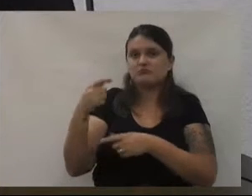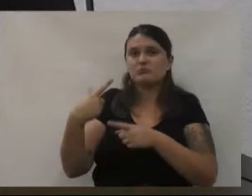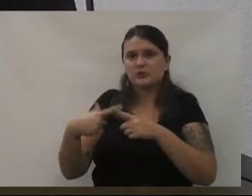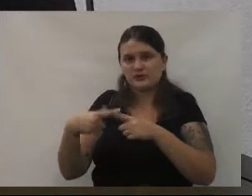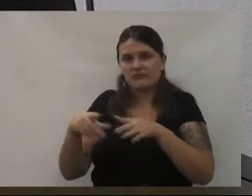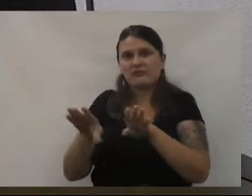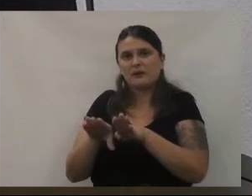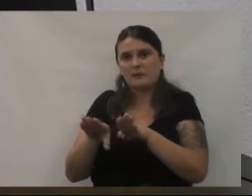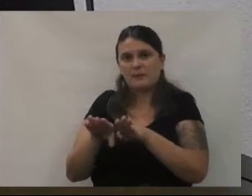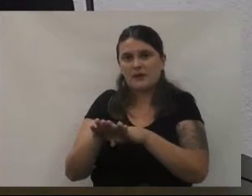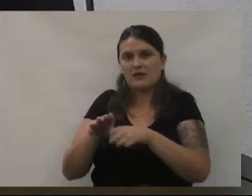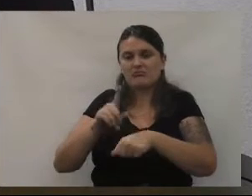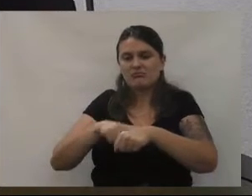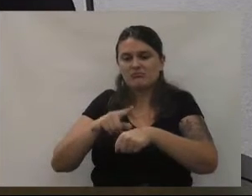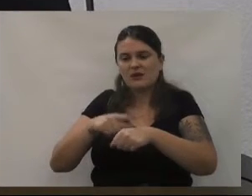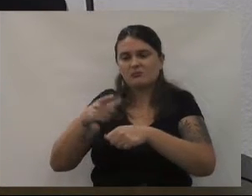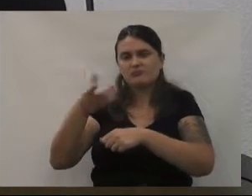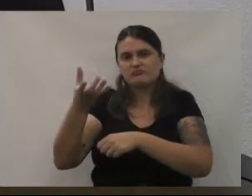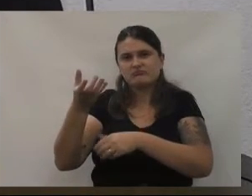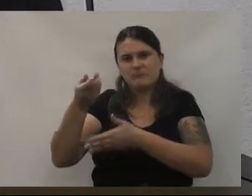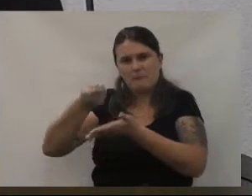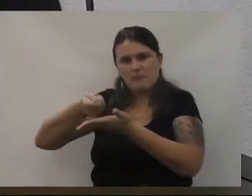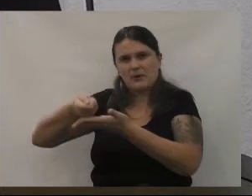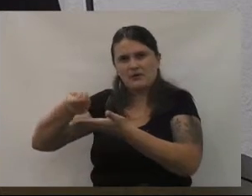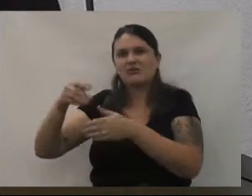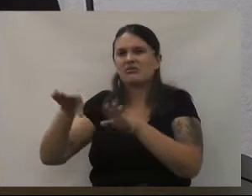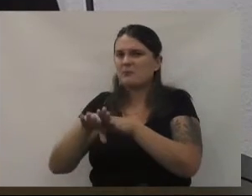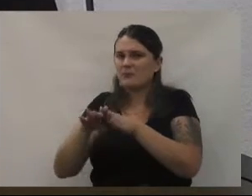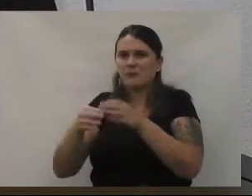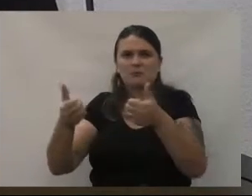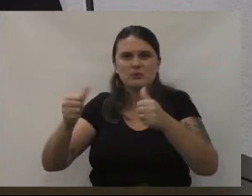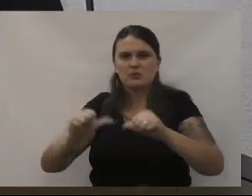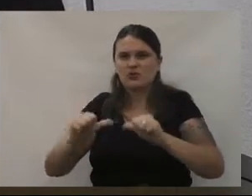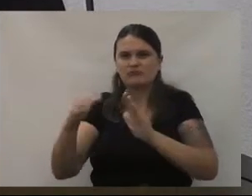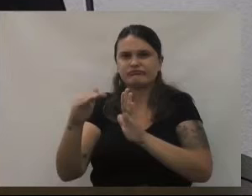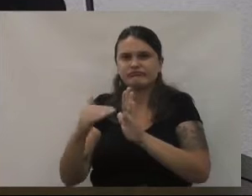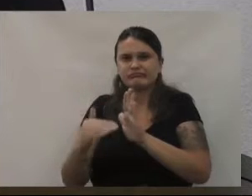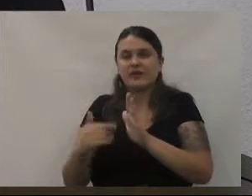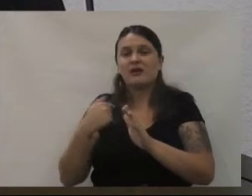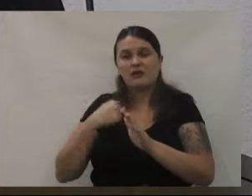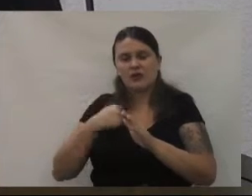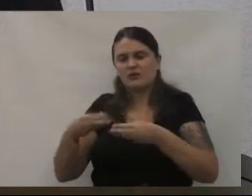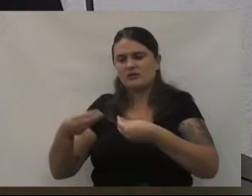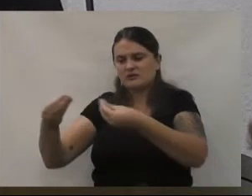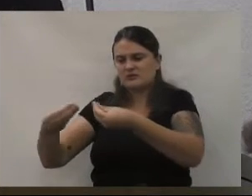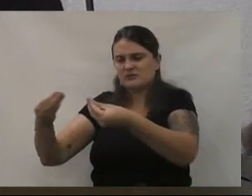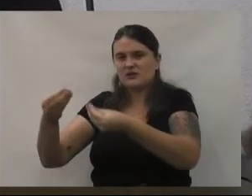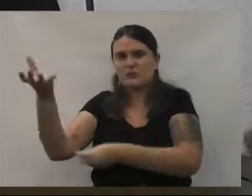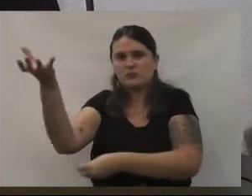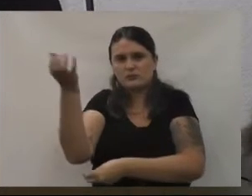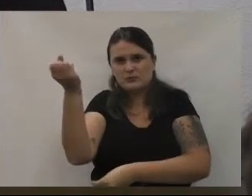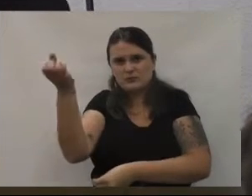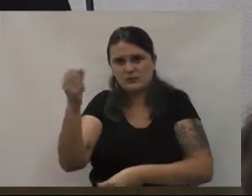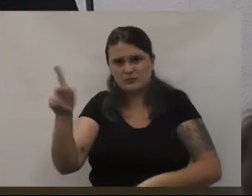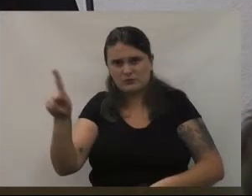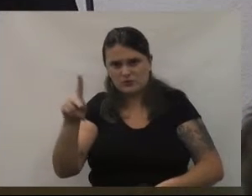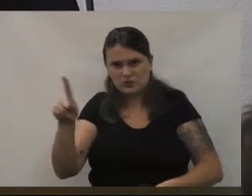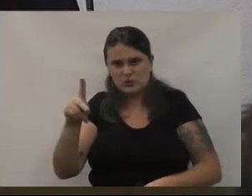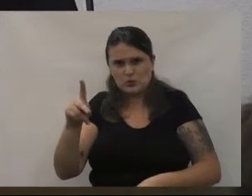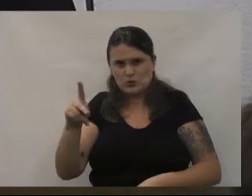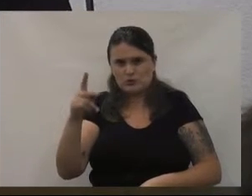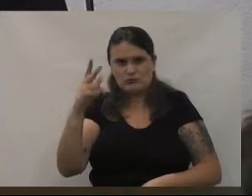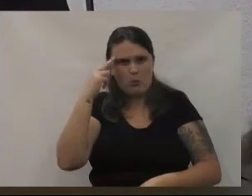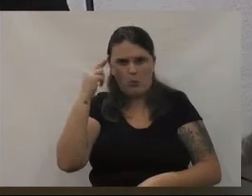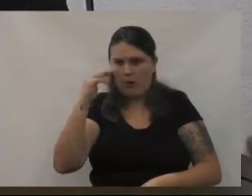do fator previdenciário é muito mais agressiva. Eu tenho encaminhado a aposentadoria de professores aí do regime